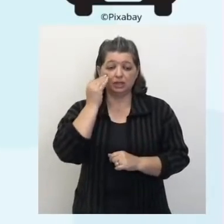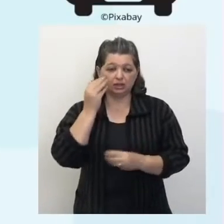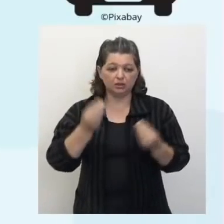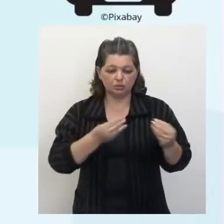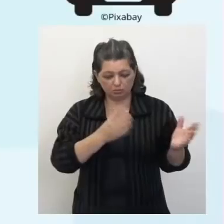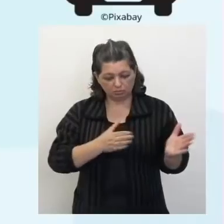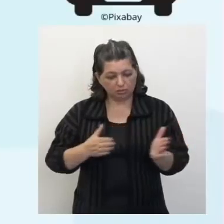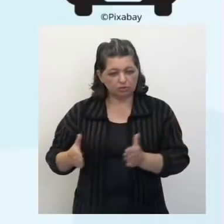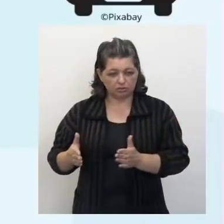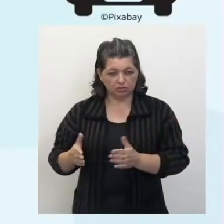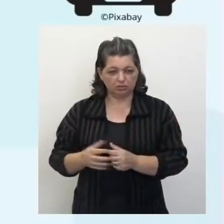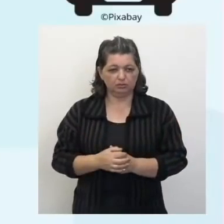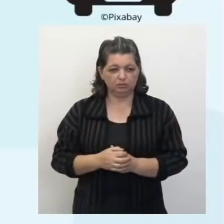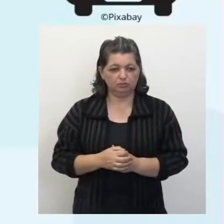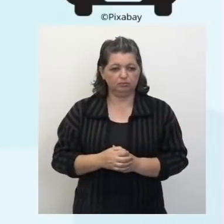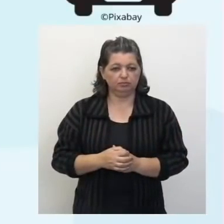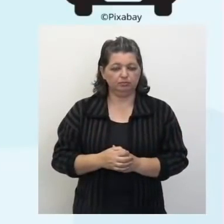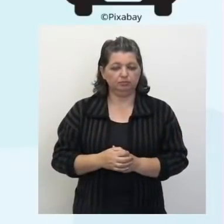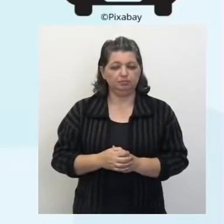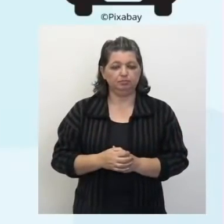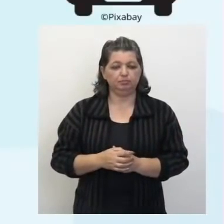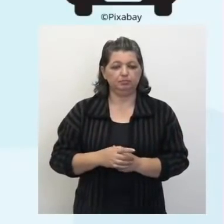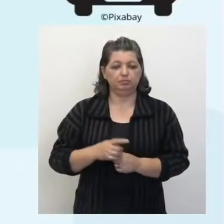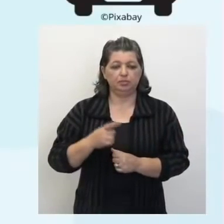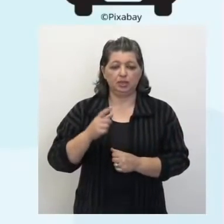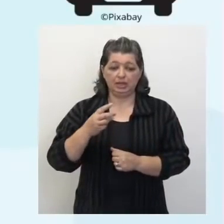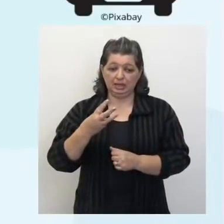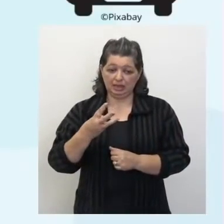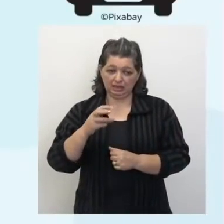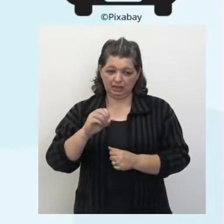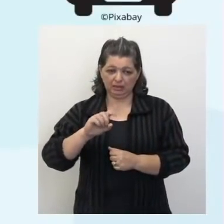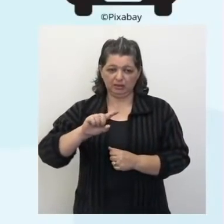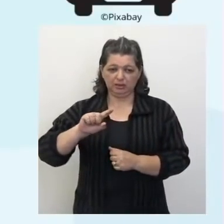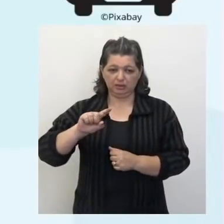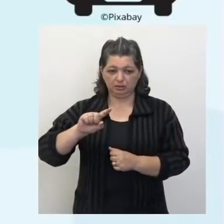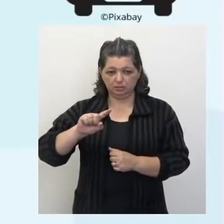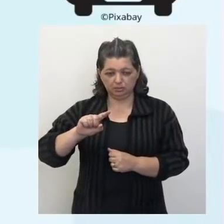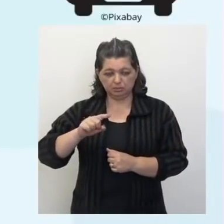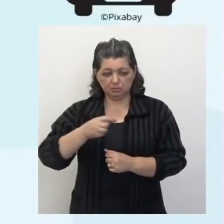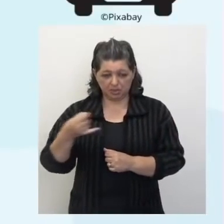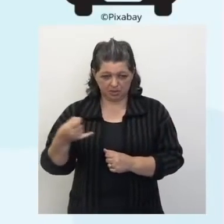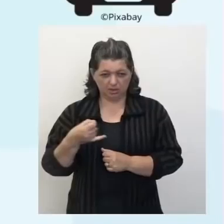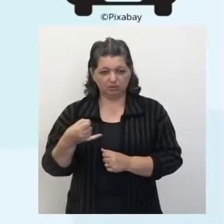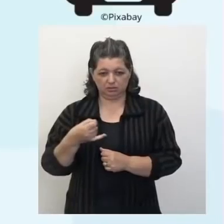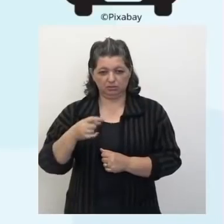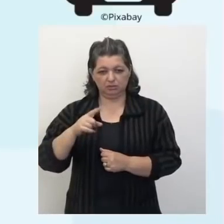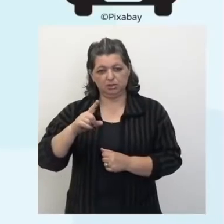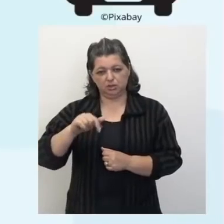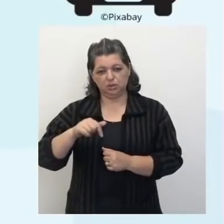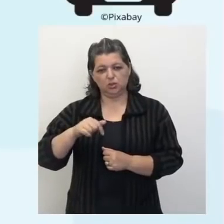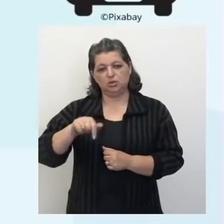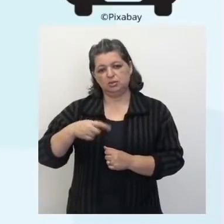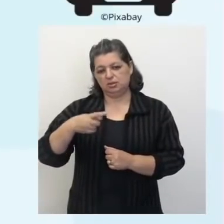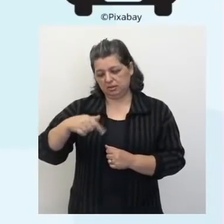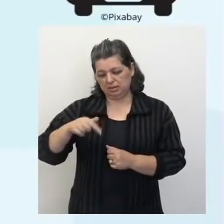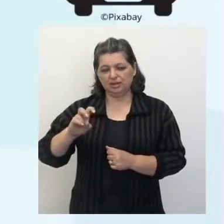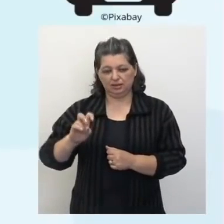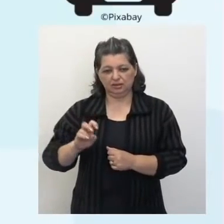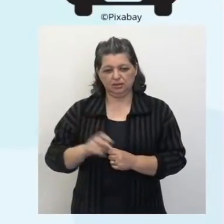no 150, ou seja, ela precisa vender 150 bolos, no mínimo, para quê?